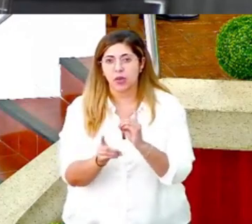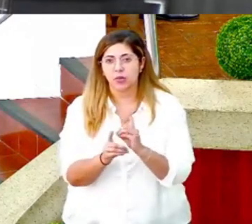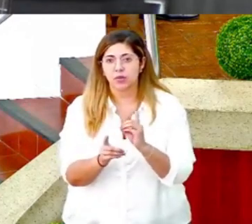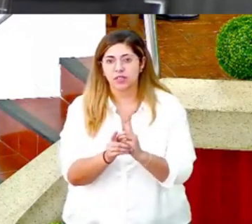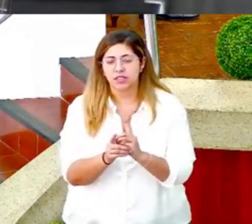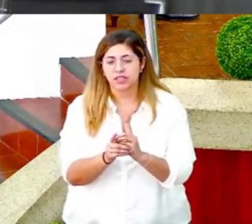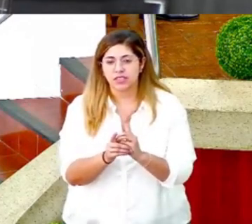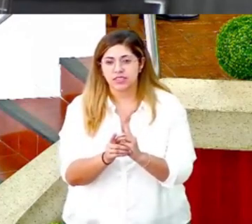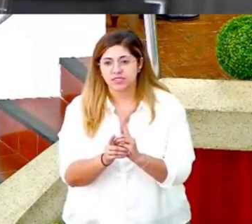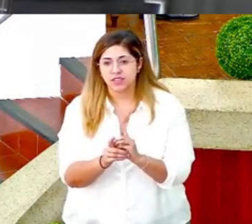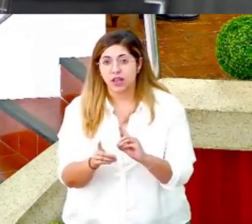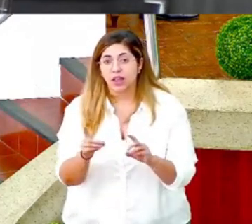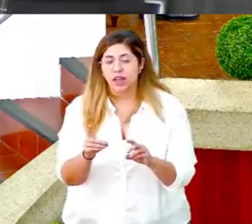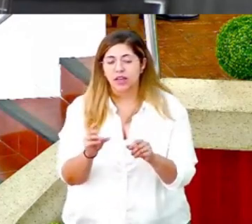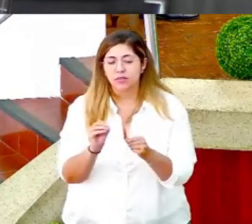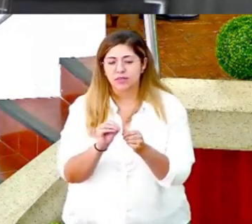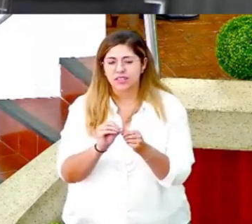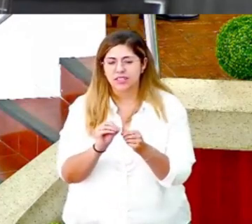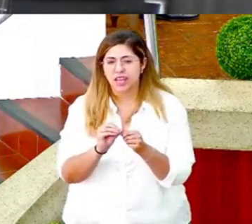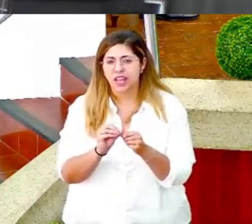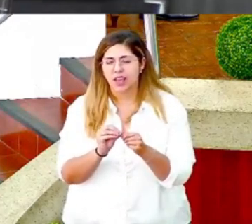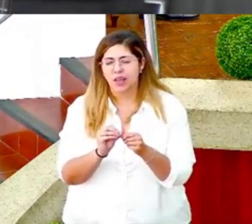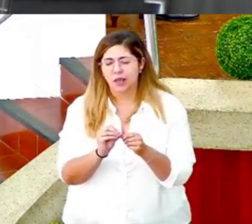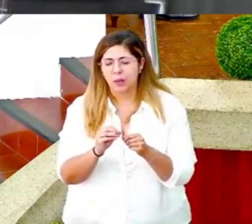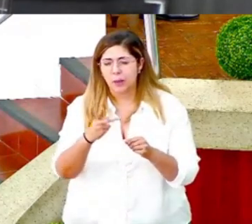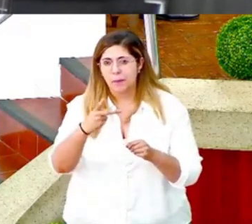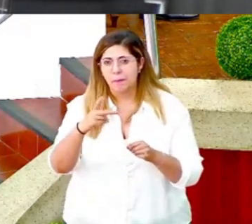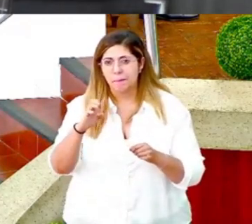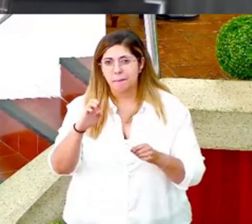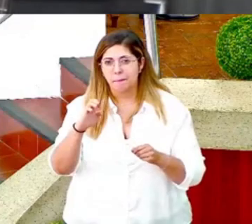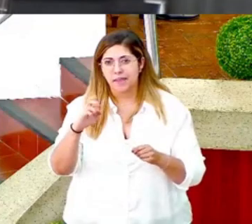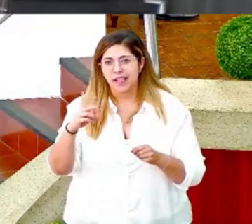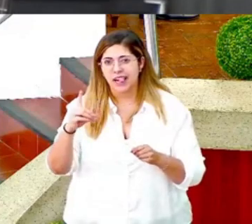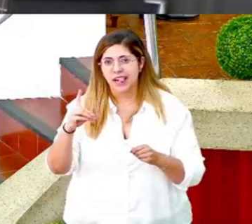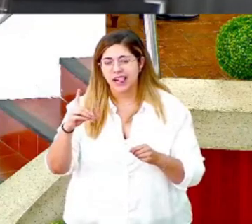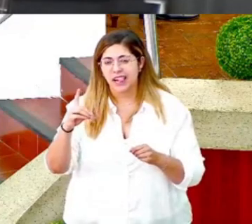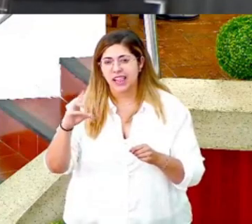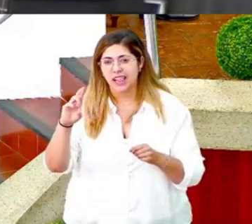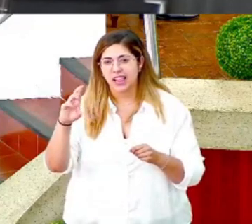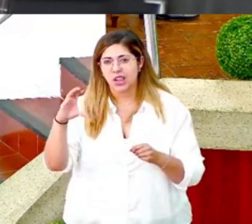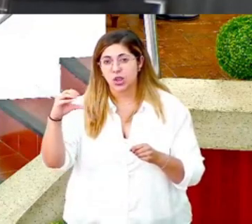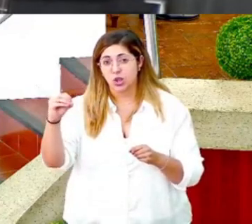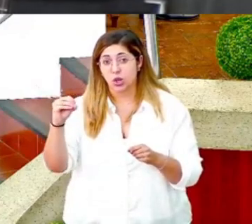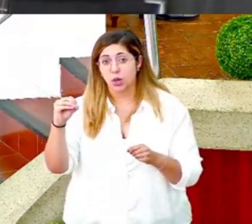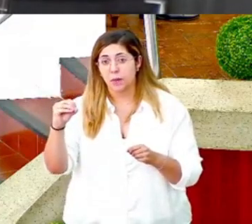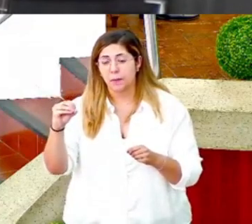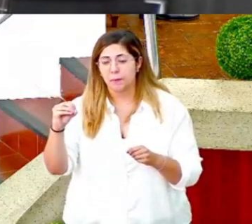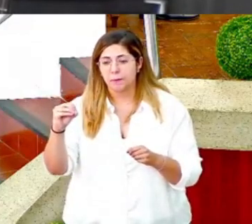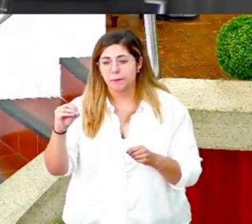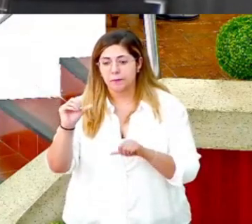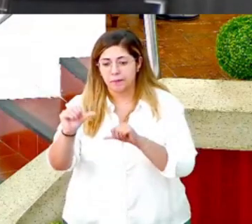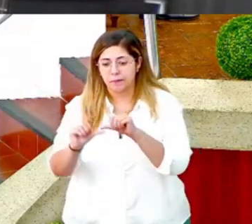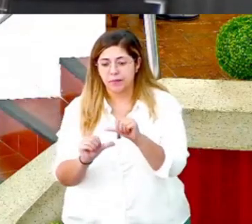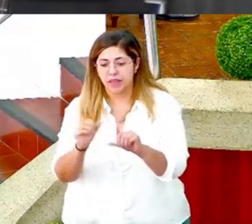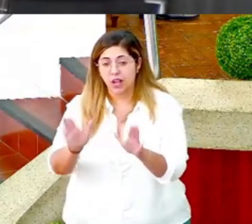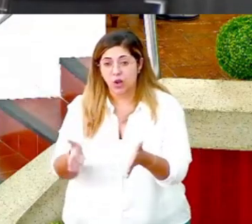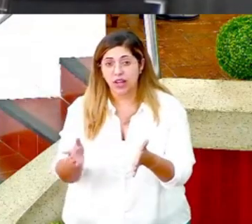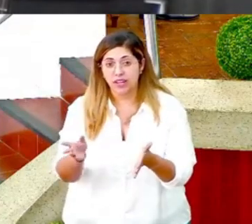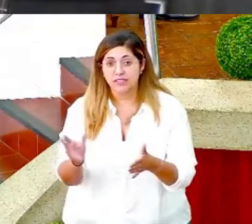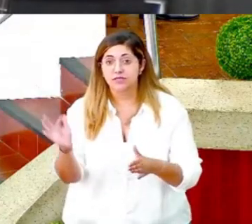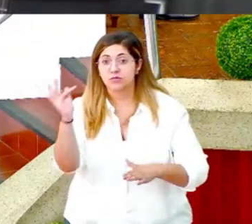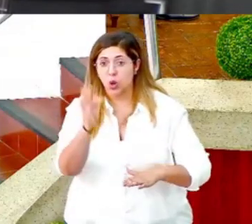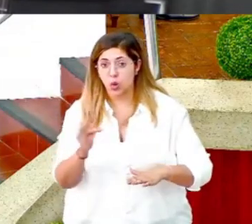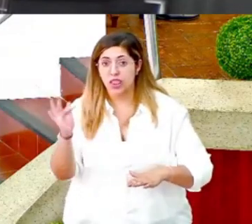possa estar presente e ver o seu neto. É uma história bonita quando a gente vê pais que ensinam filhos, filhos que